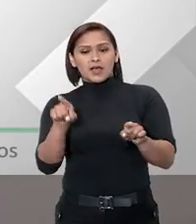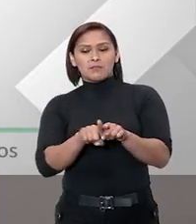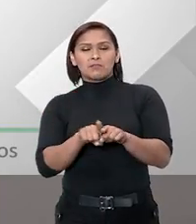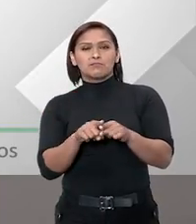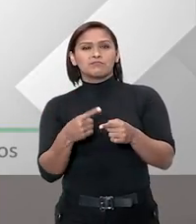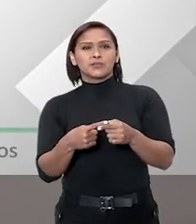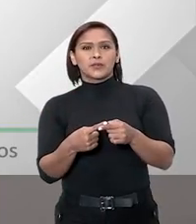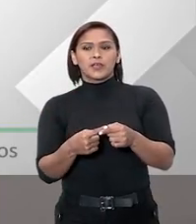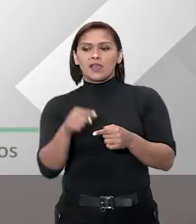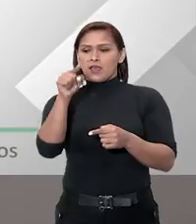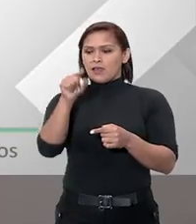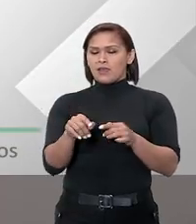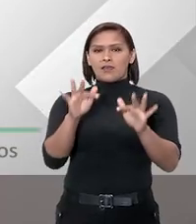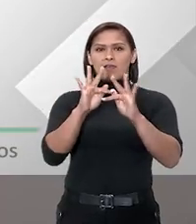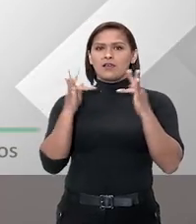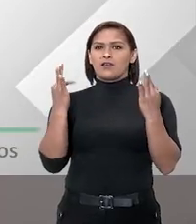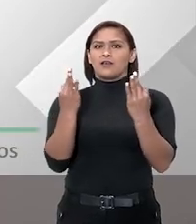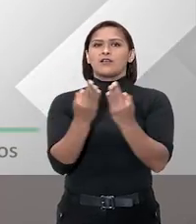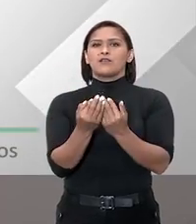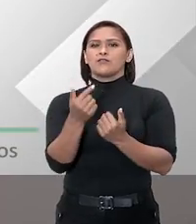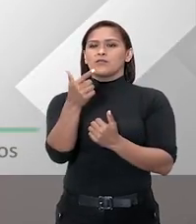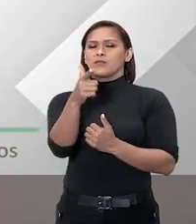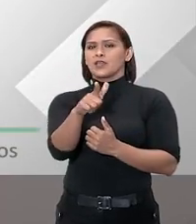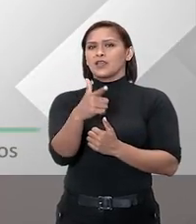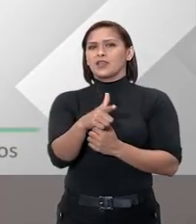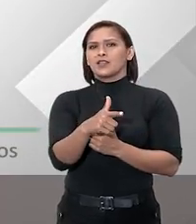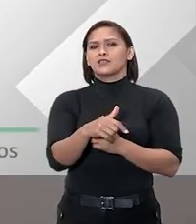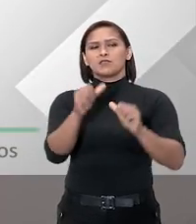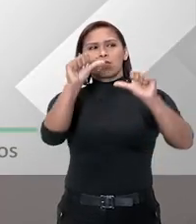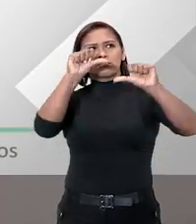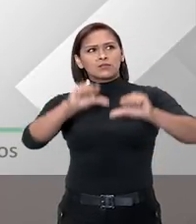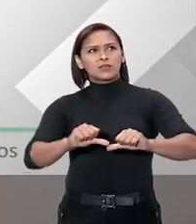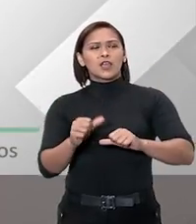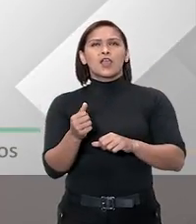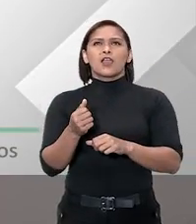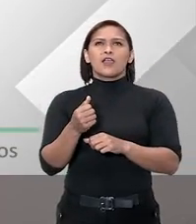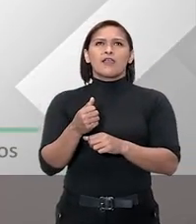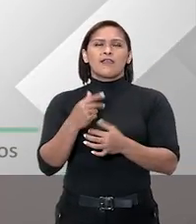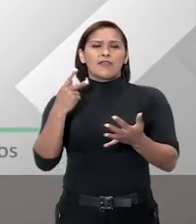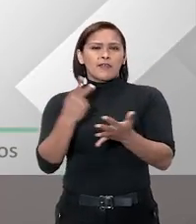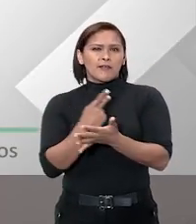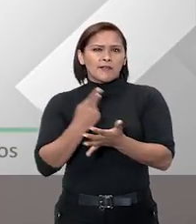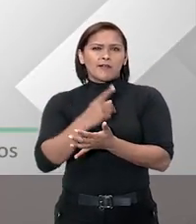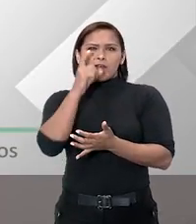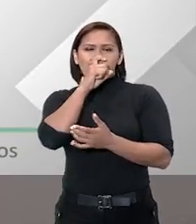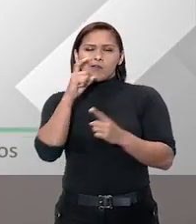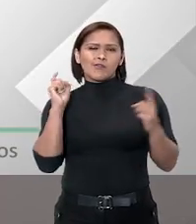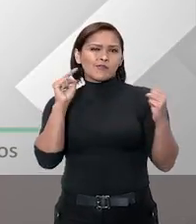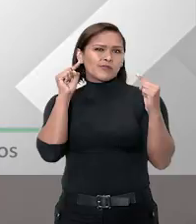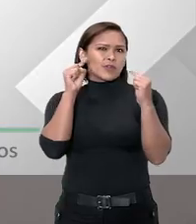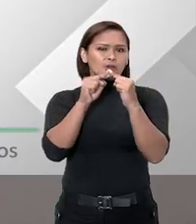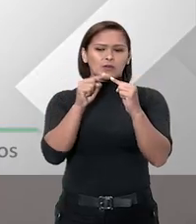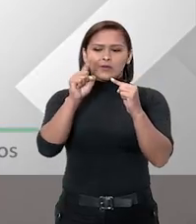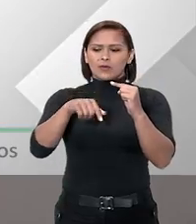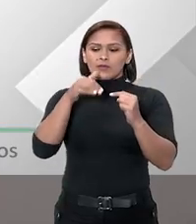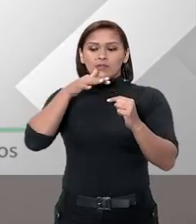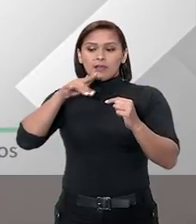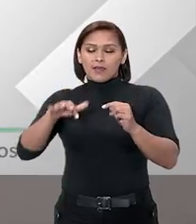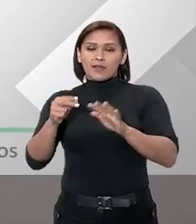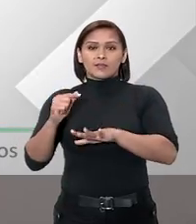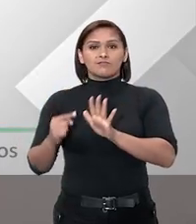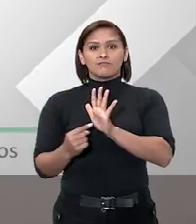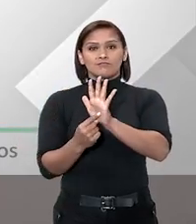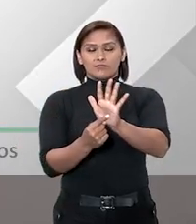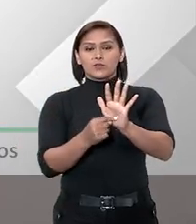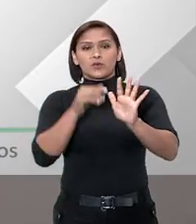eles provável que não vão, vão negar ou vão, não vão concordar em expor a criança